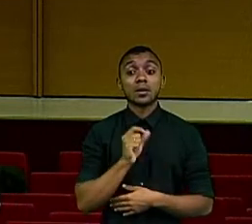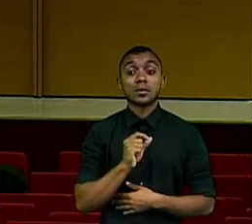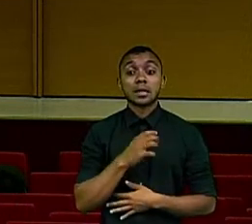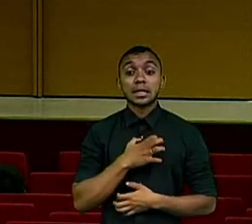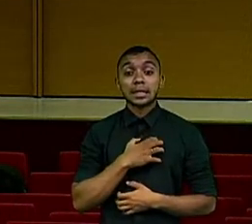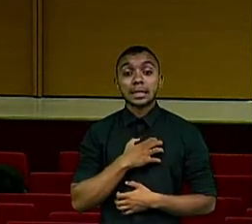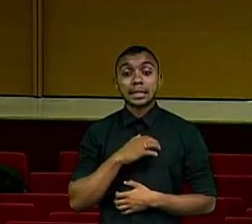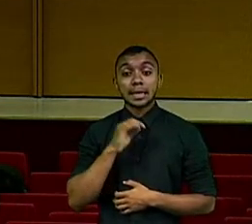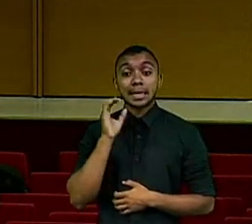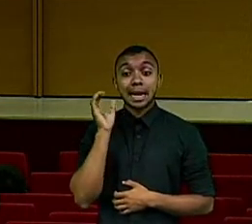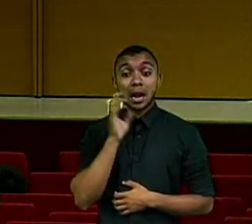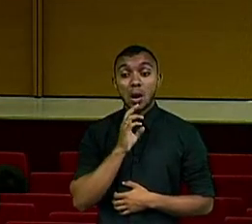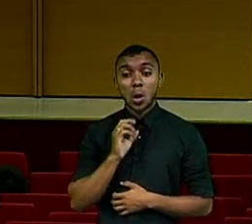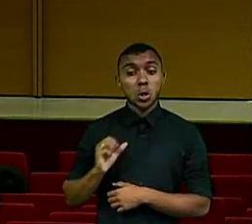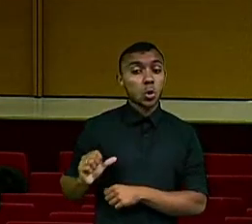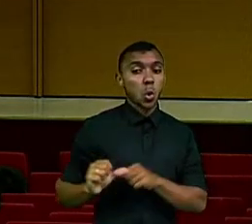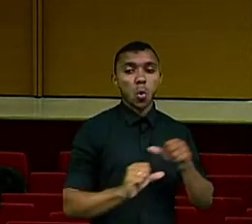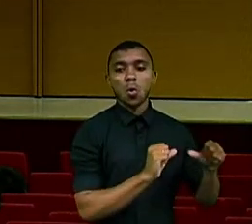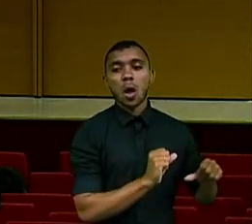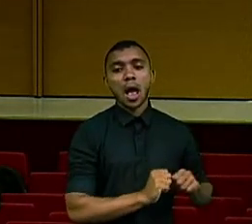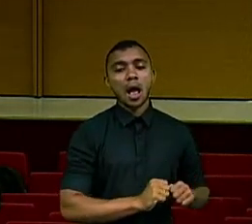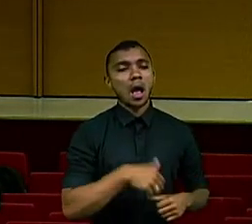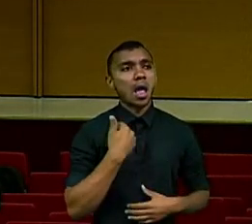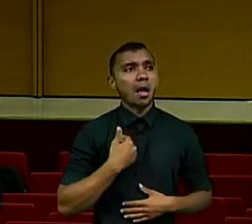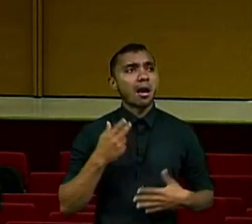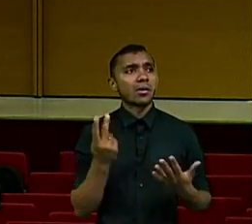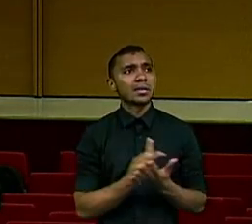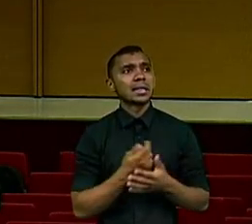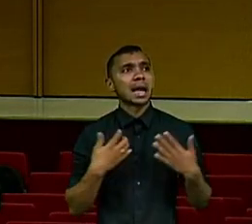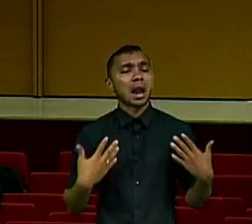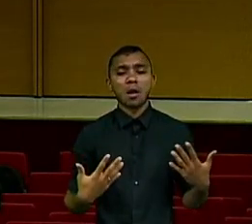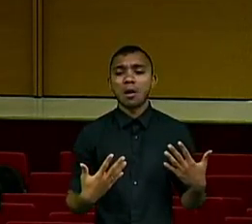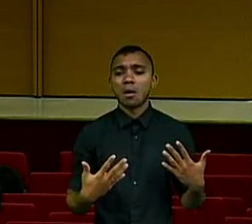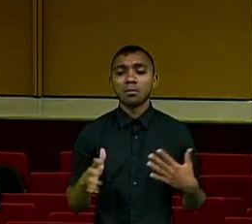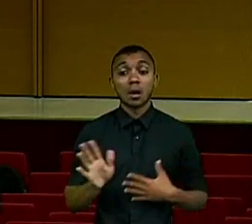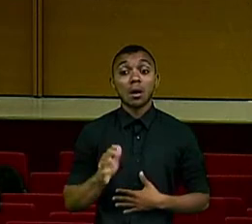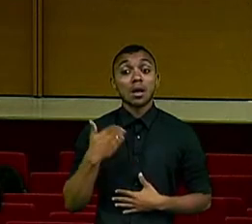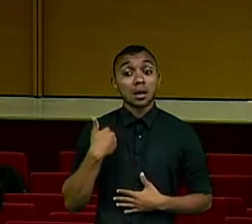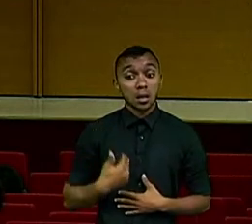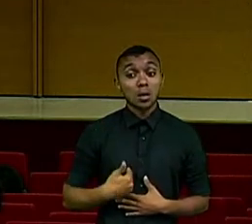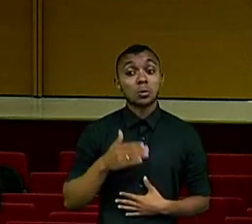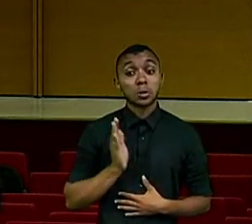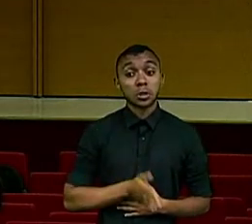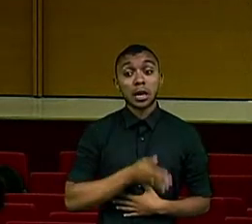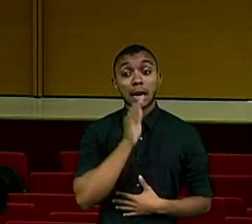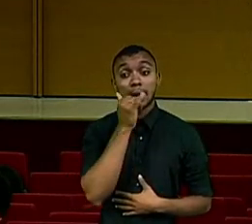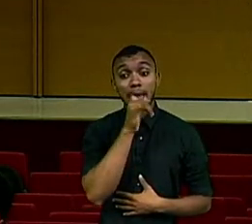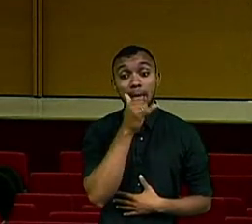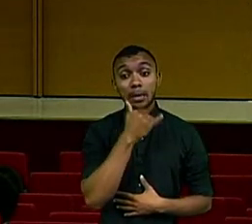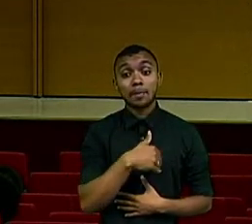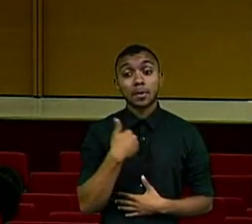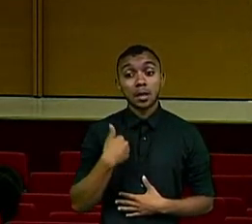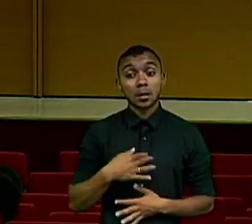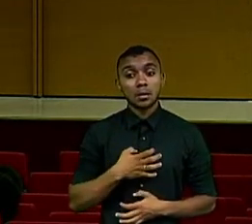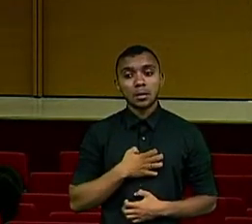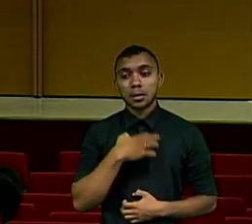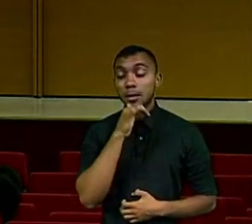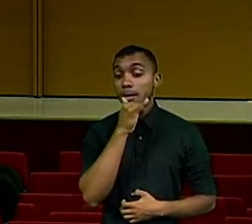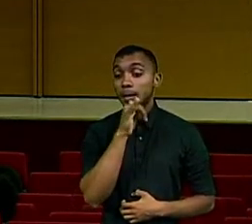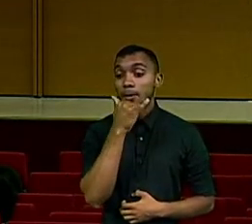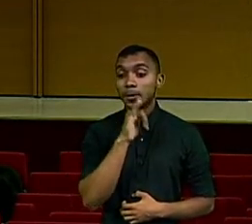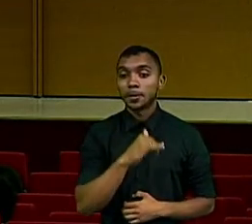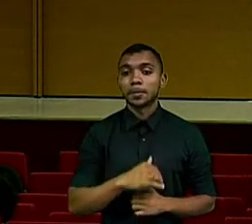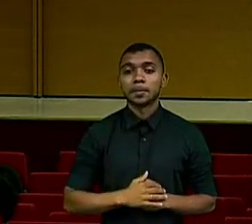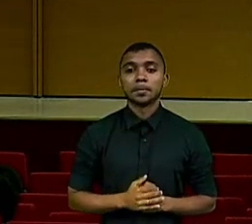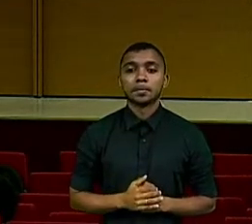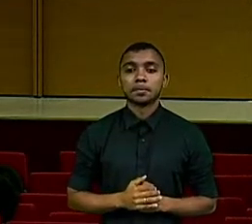calor nunca passei aí eu tenho um calor eu tenho energia eu estou com energia mas